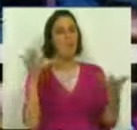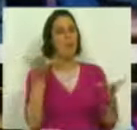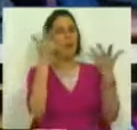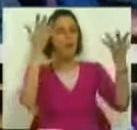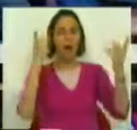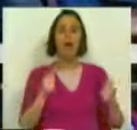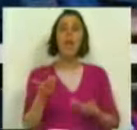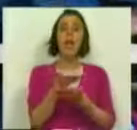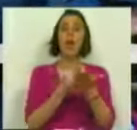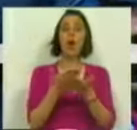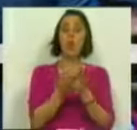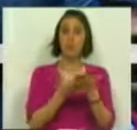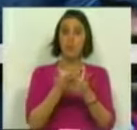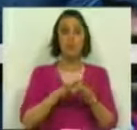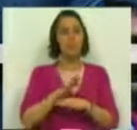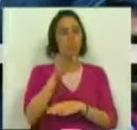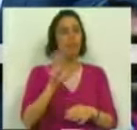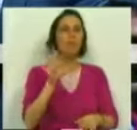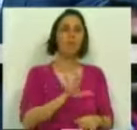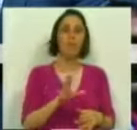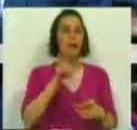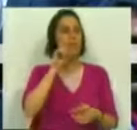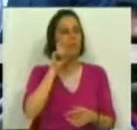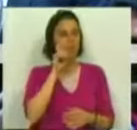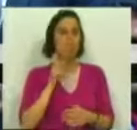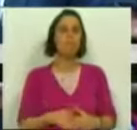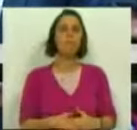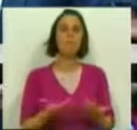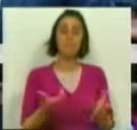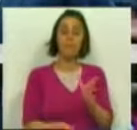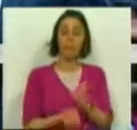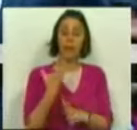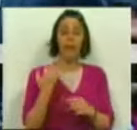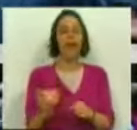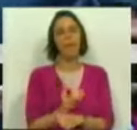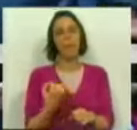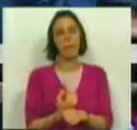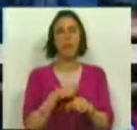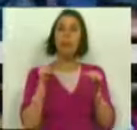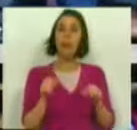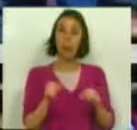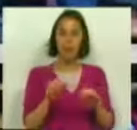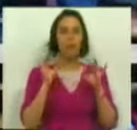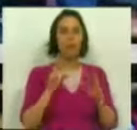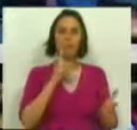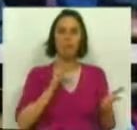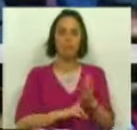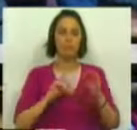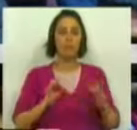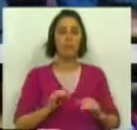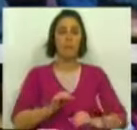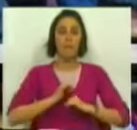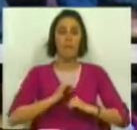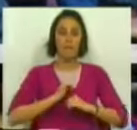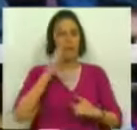e de pôr a economia a crescer de forma consistente e de criar emprego. Essas são verdadeiramente